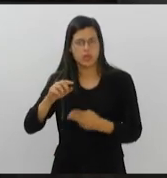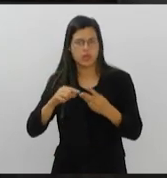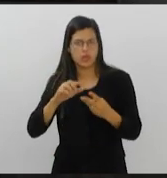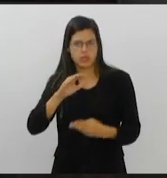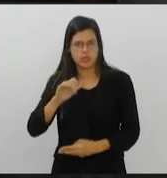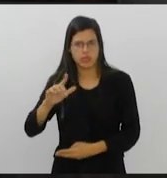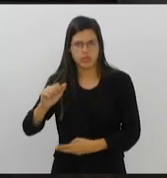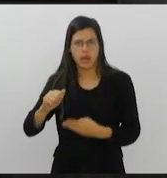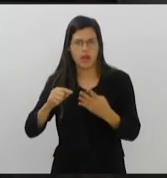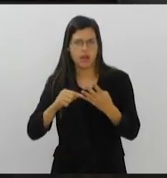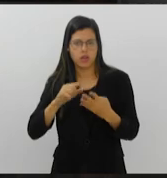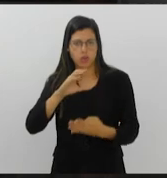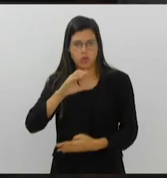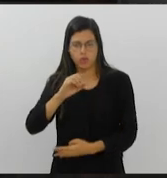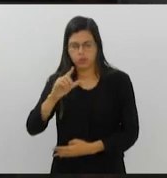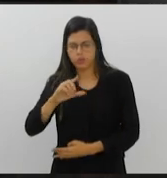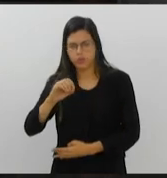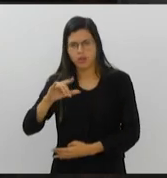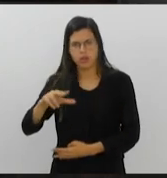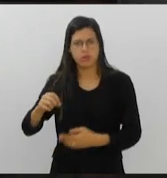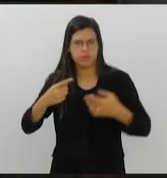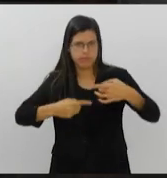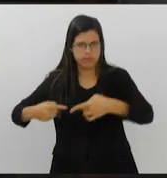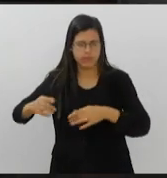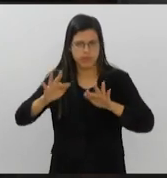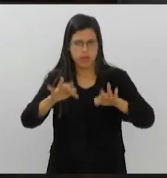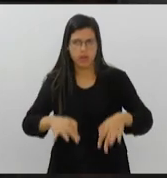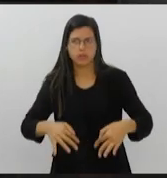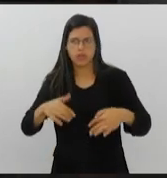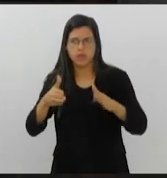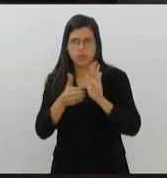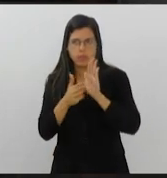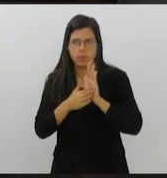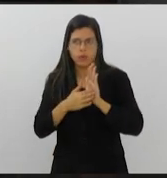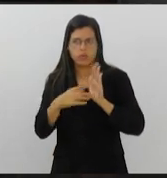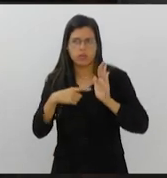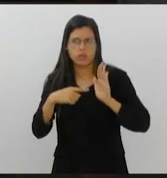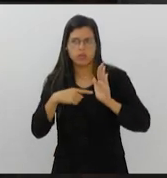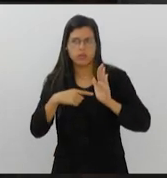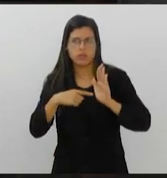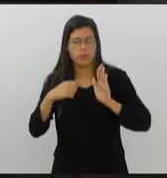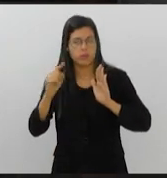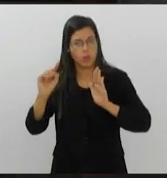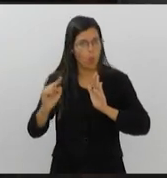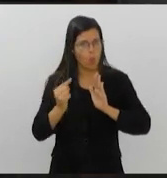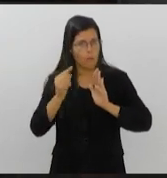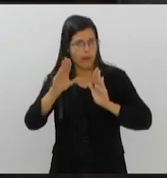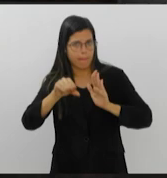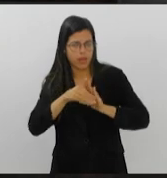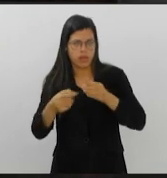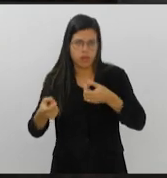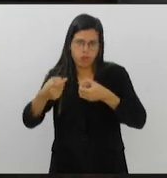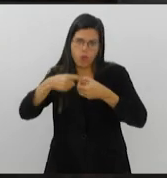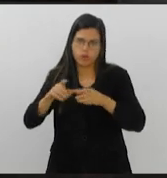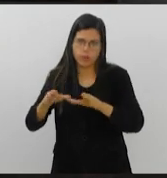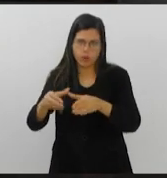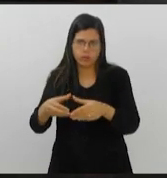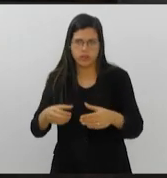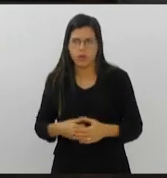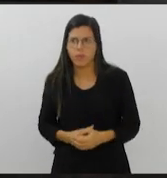Vinícius Cozolino. Em discussão, não havendo quem queira discutir, encerrada a discussão, a presente proposta recebeu 1 emenda e retorna às comissões.